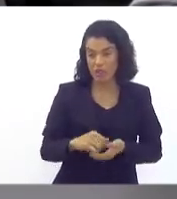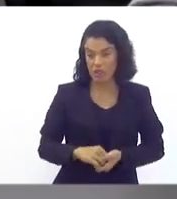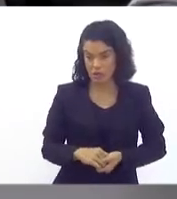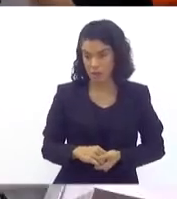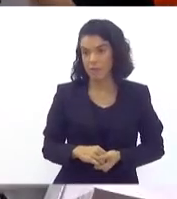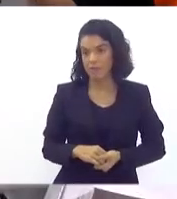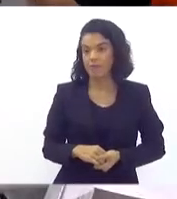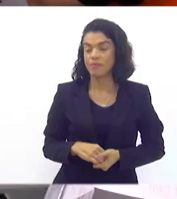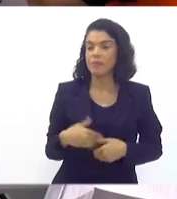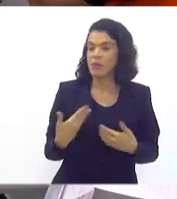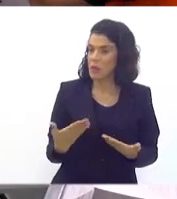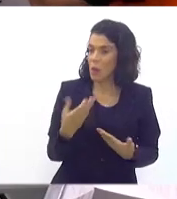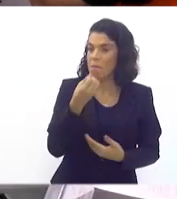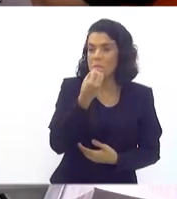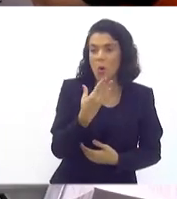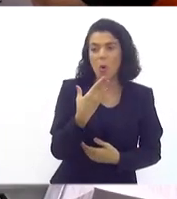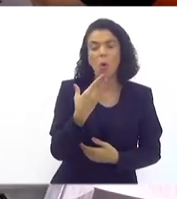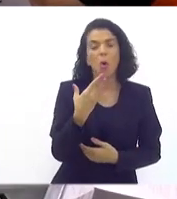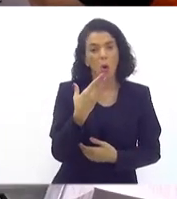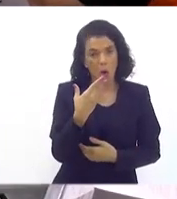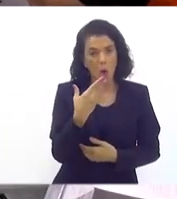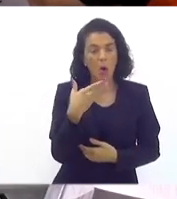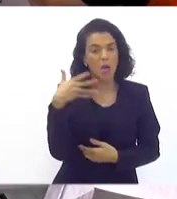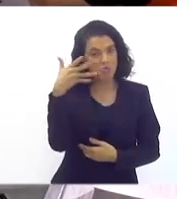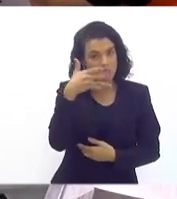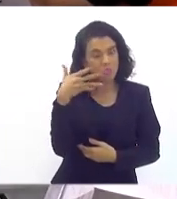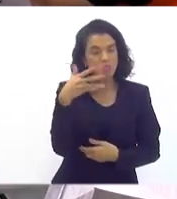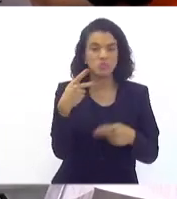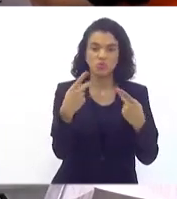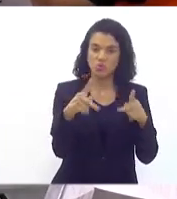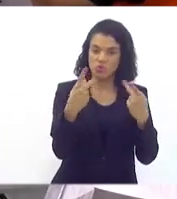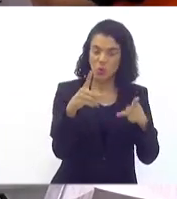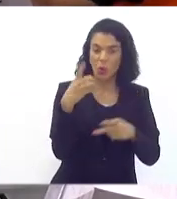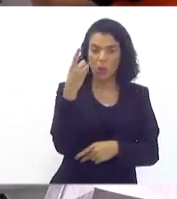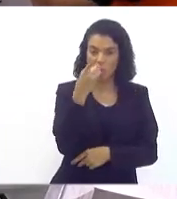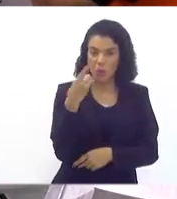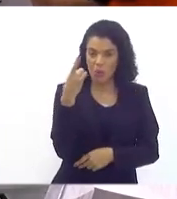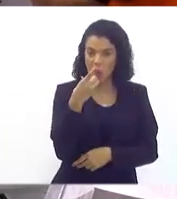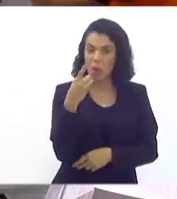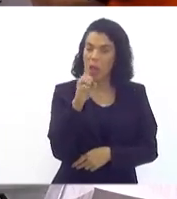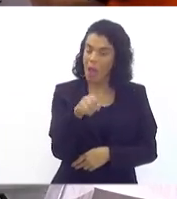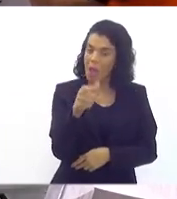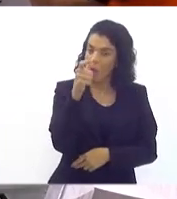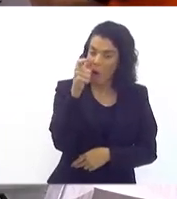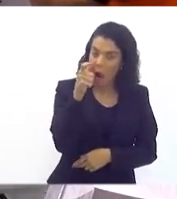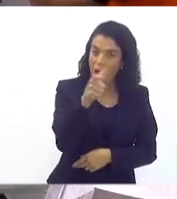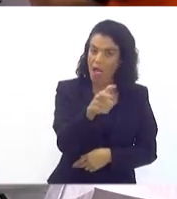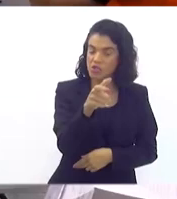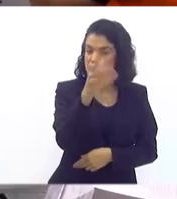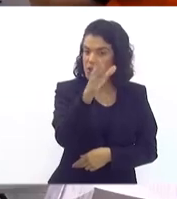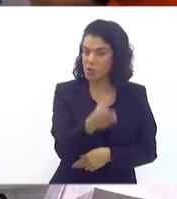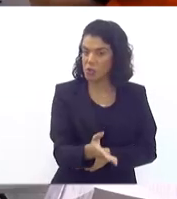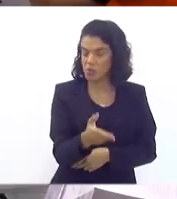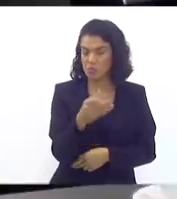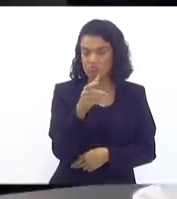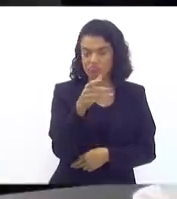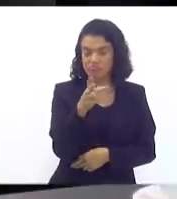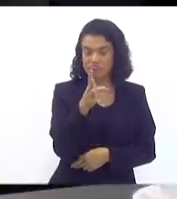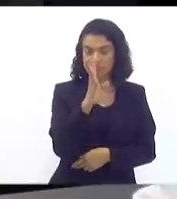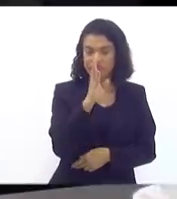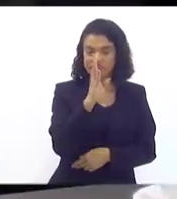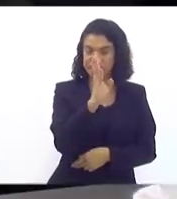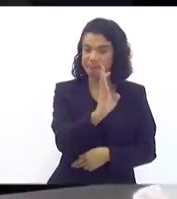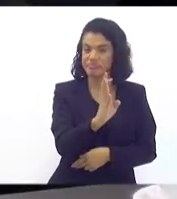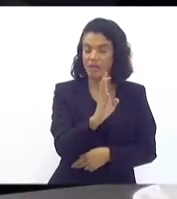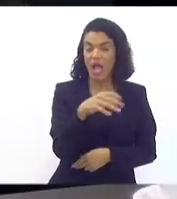Que bom essas palavras do senhor realmente um grande Admirador do senhor é esses